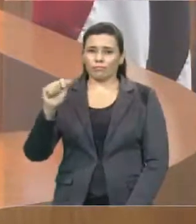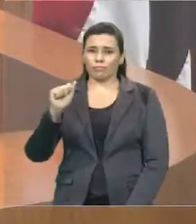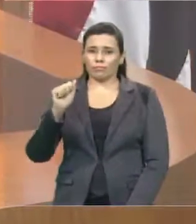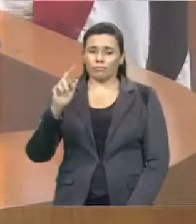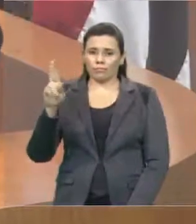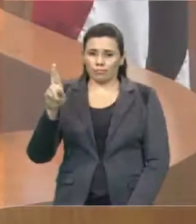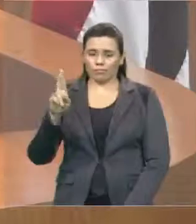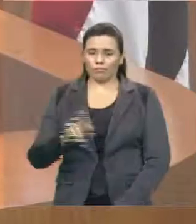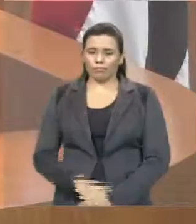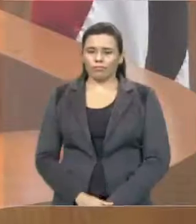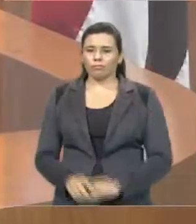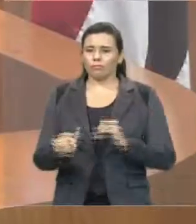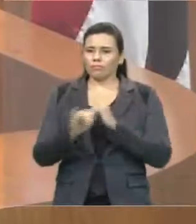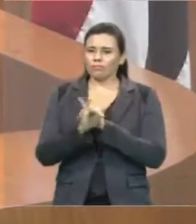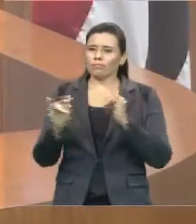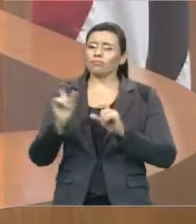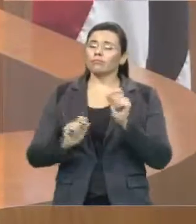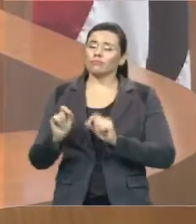quando opera